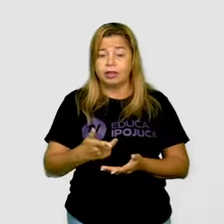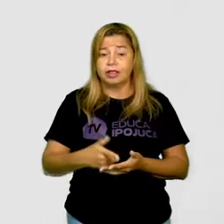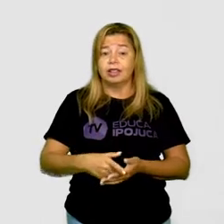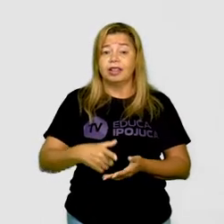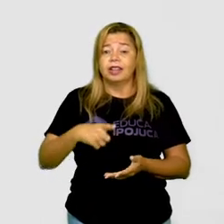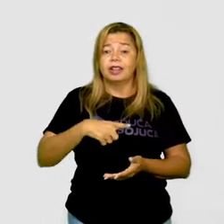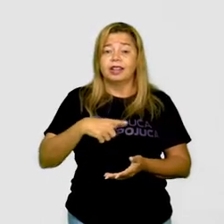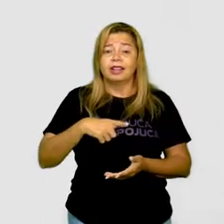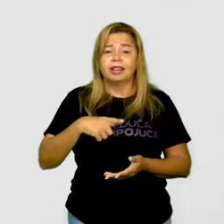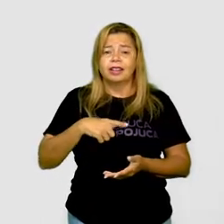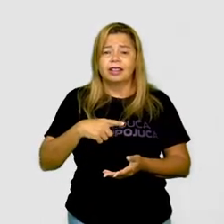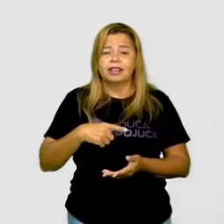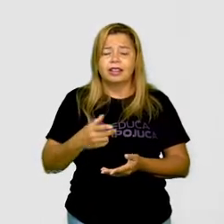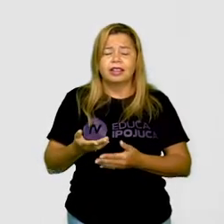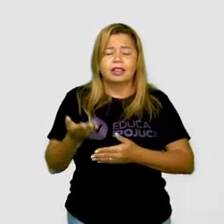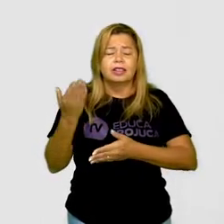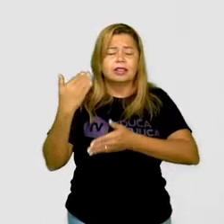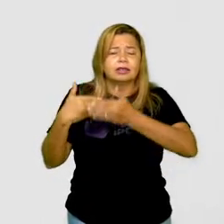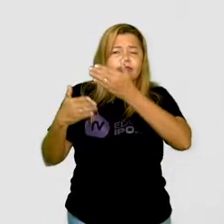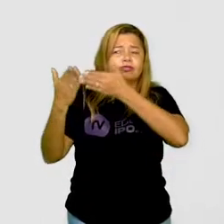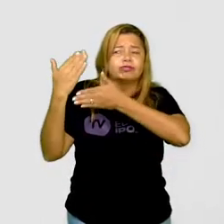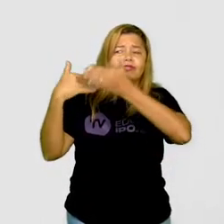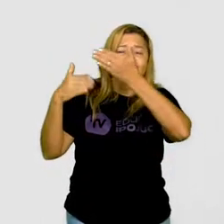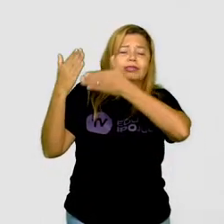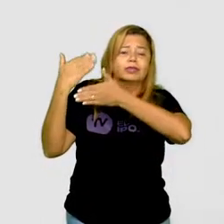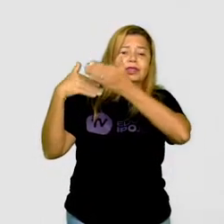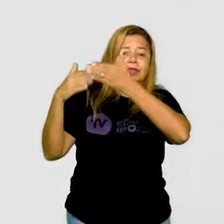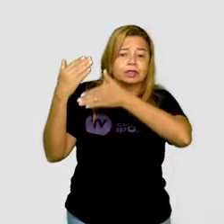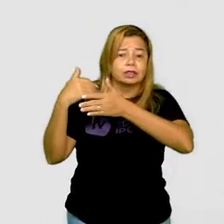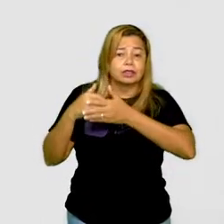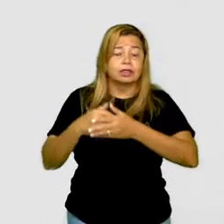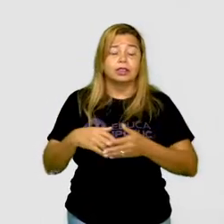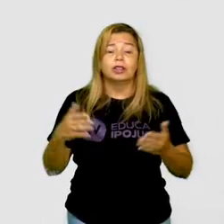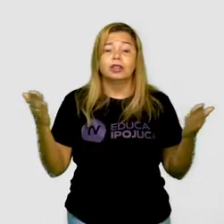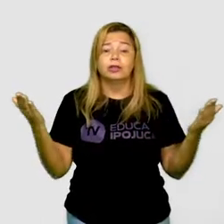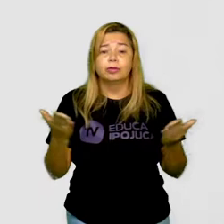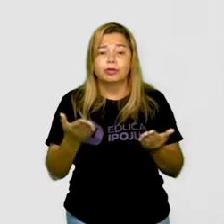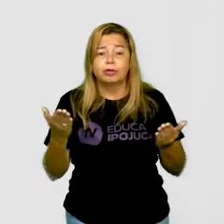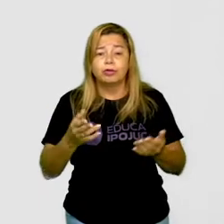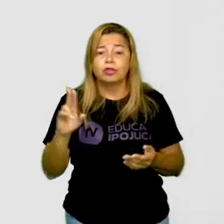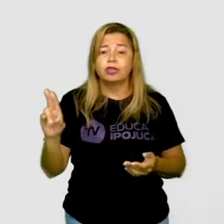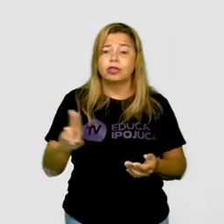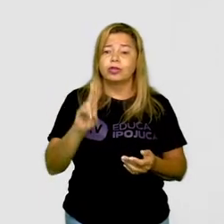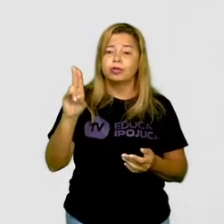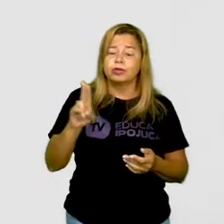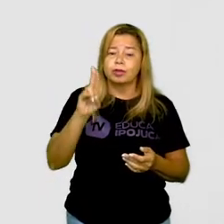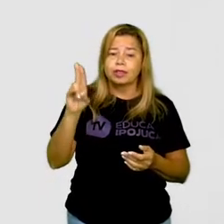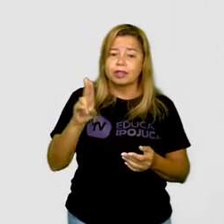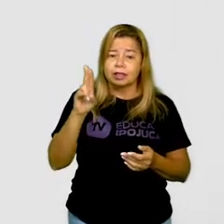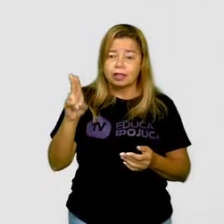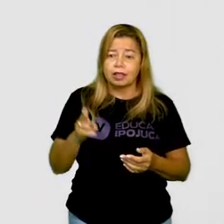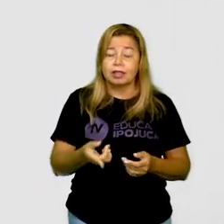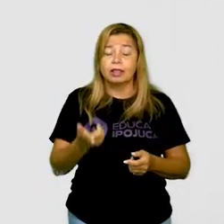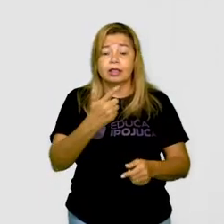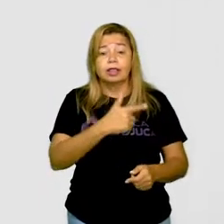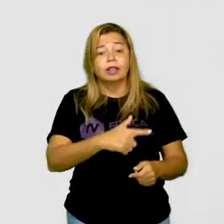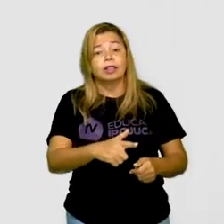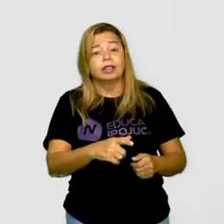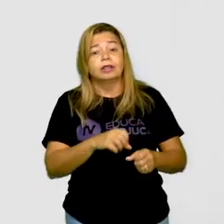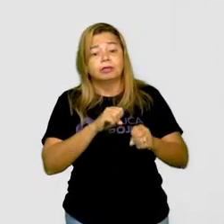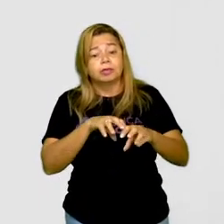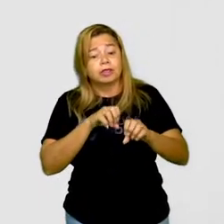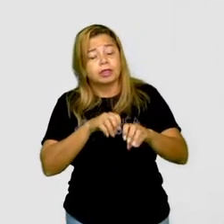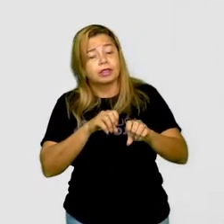tempo. E desde então é utilizada com fins educacionais. Muitos provérbios populares vieram da moral contidas